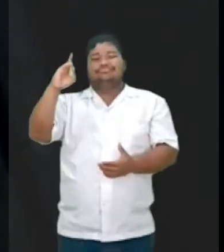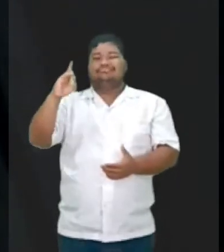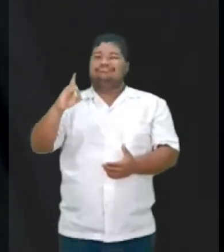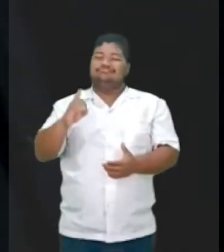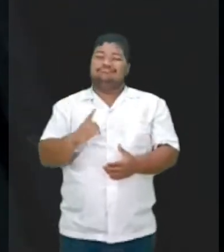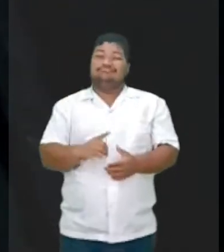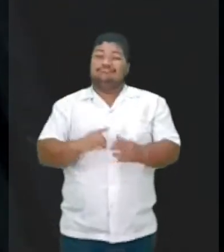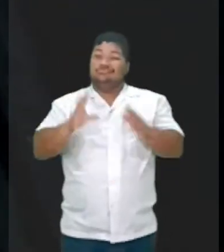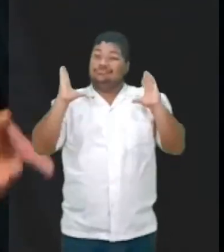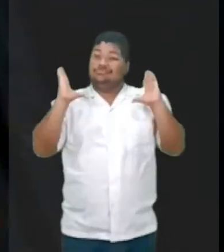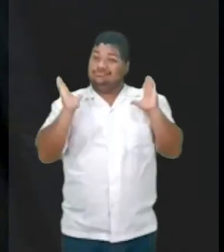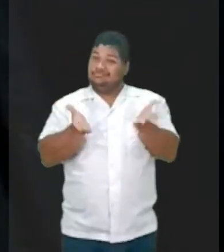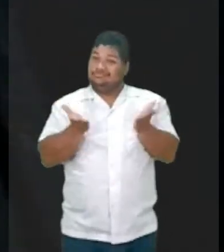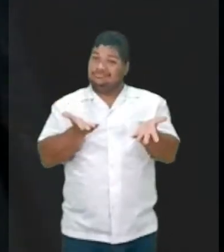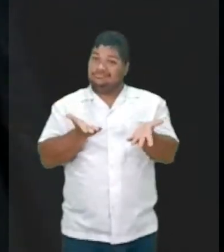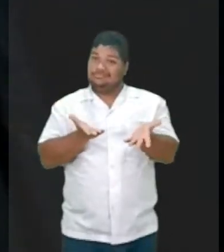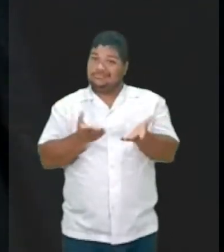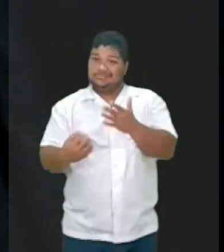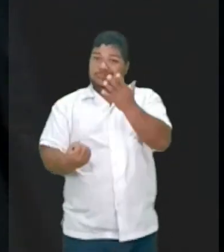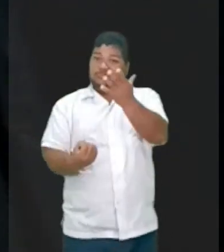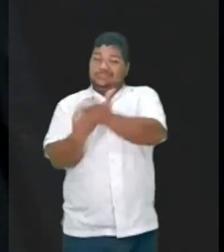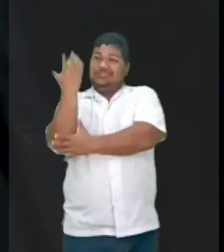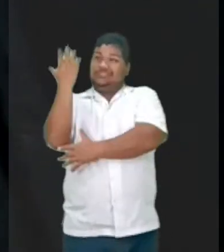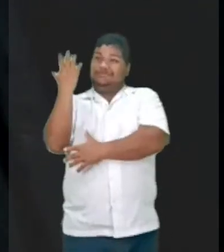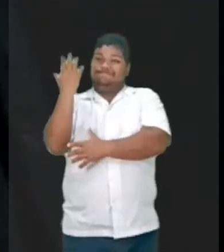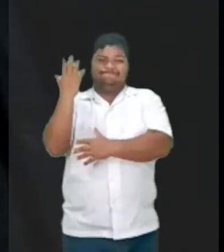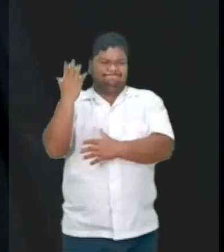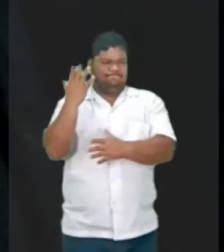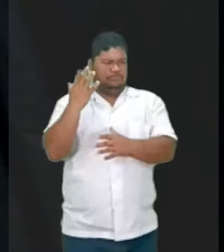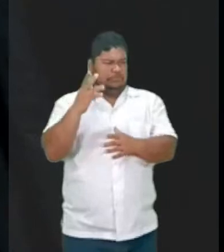Hoje, com as descobertas que existem,